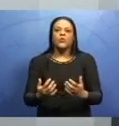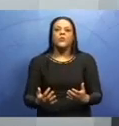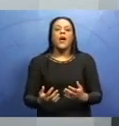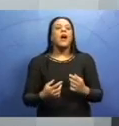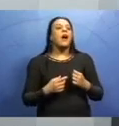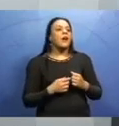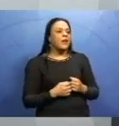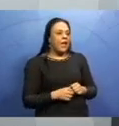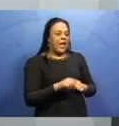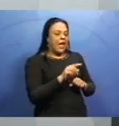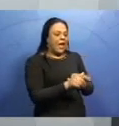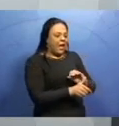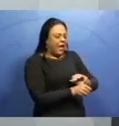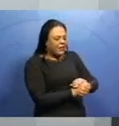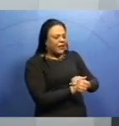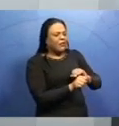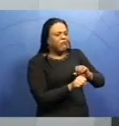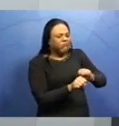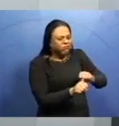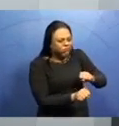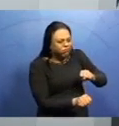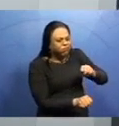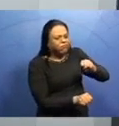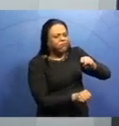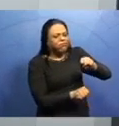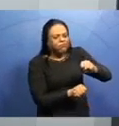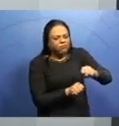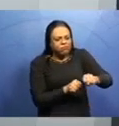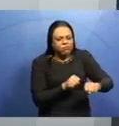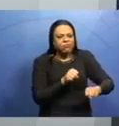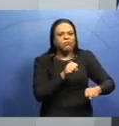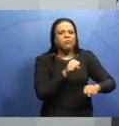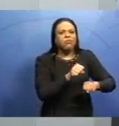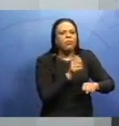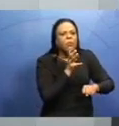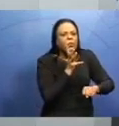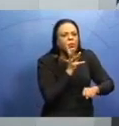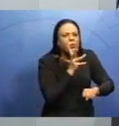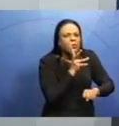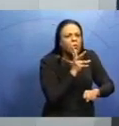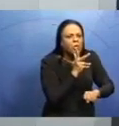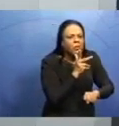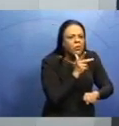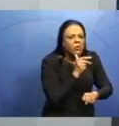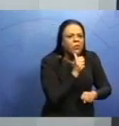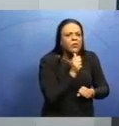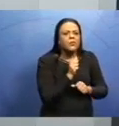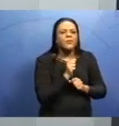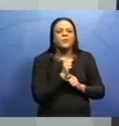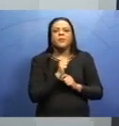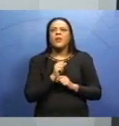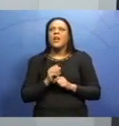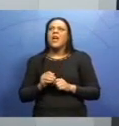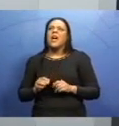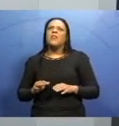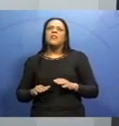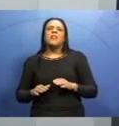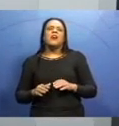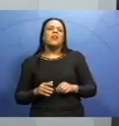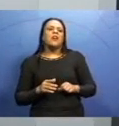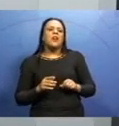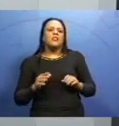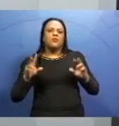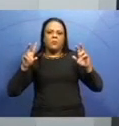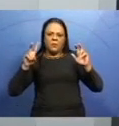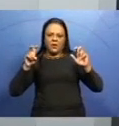Isso, ela vai demorar muito para chegar. Quando a gente se refere a esse... eu vou demorar uma vida para fazer